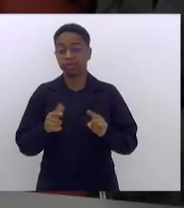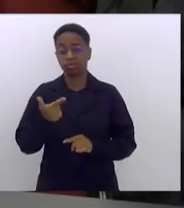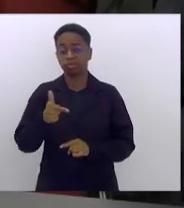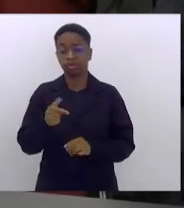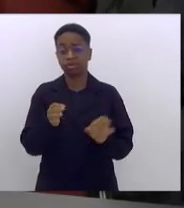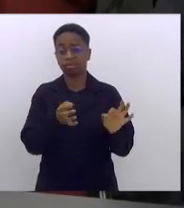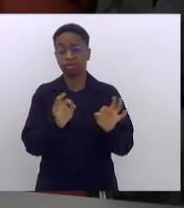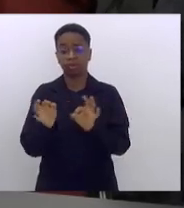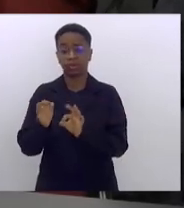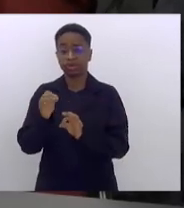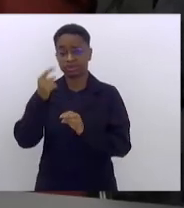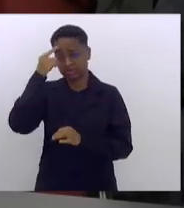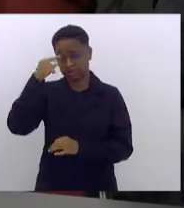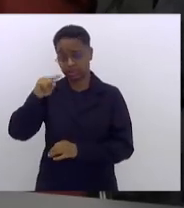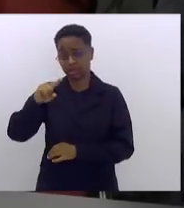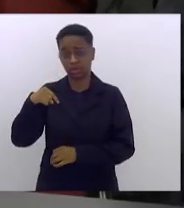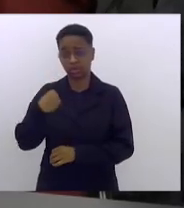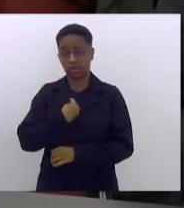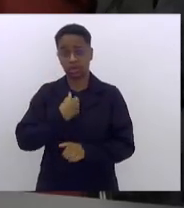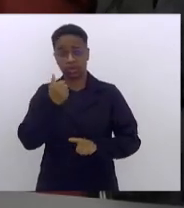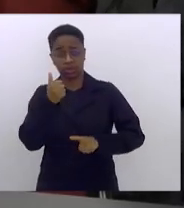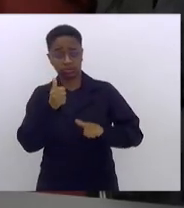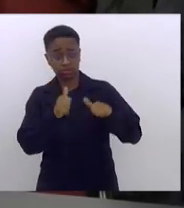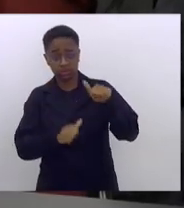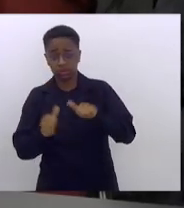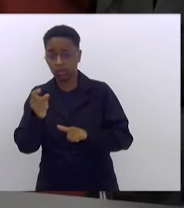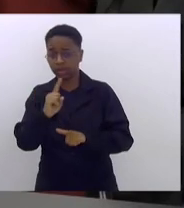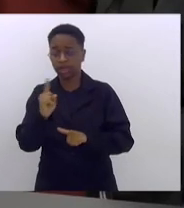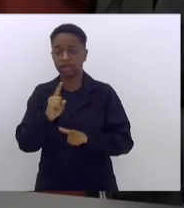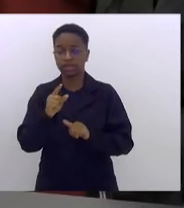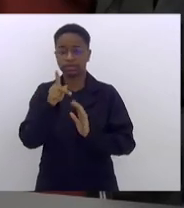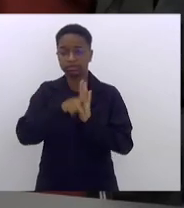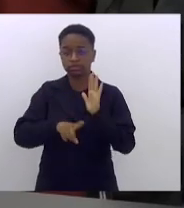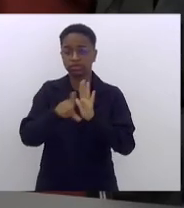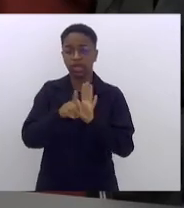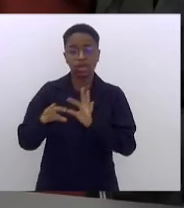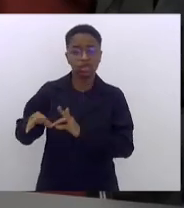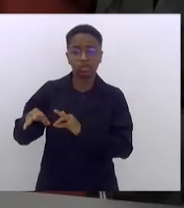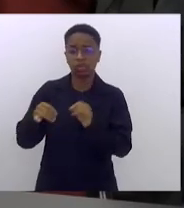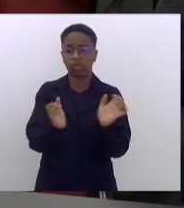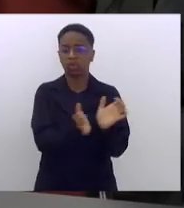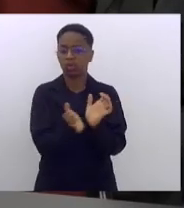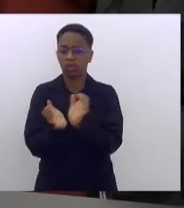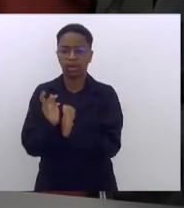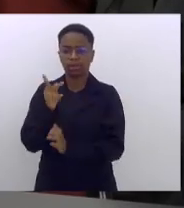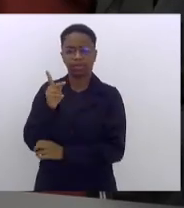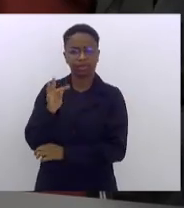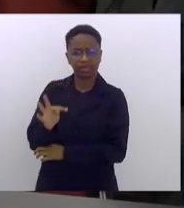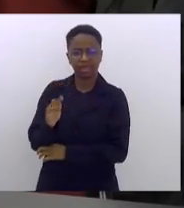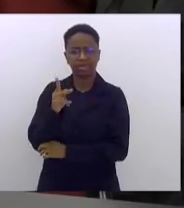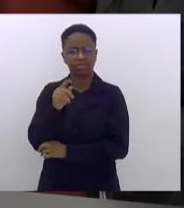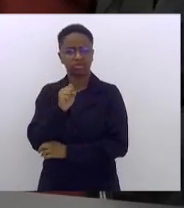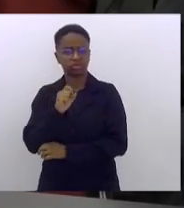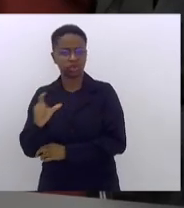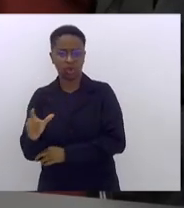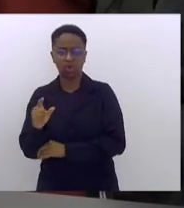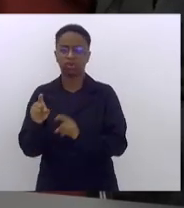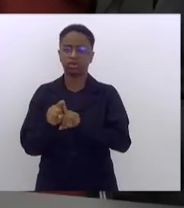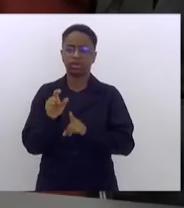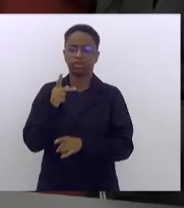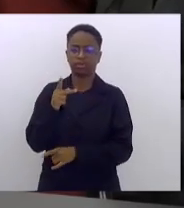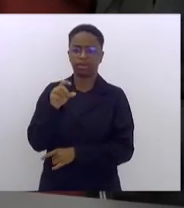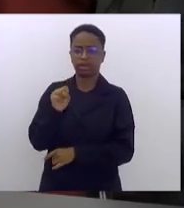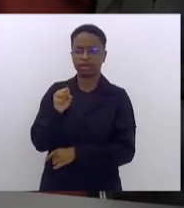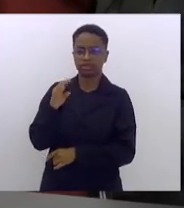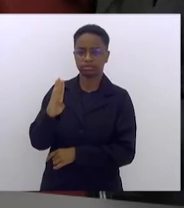que a gente não analise PL de todas as bancadas. Da bancada do PT, da bancada do PSOL, da bancada do